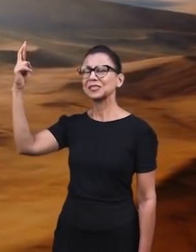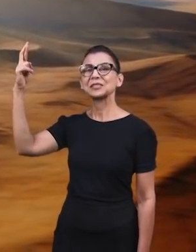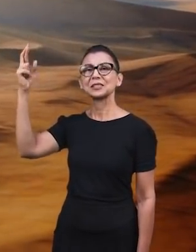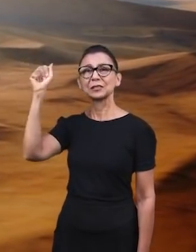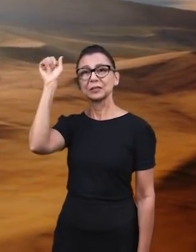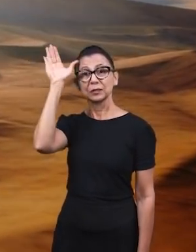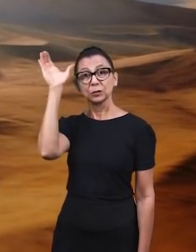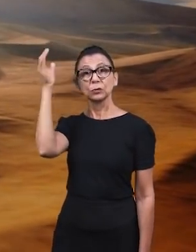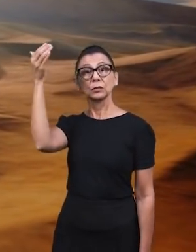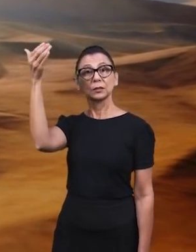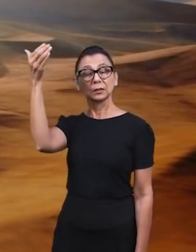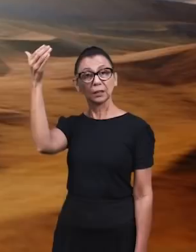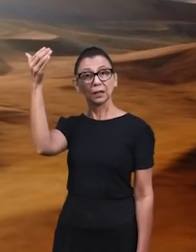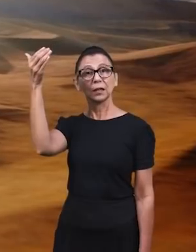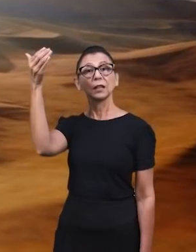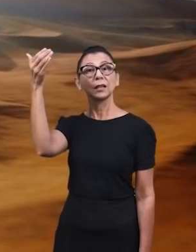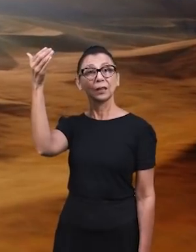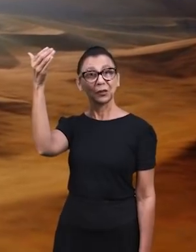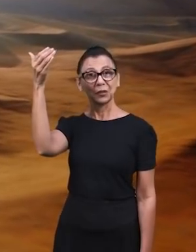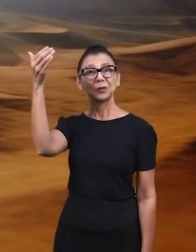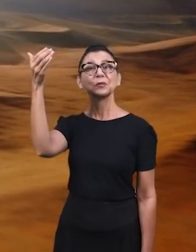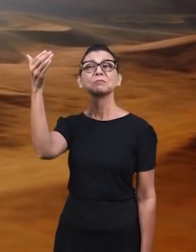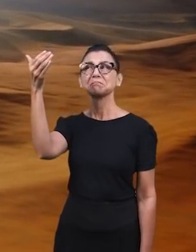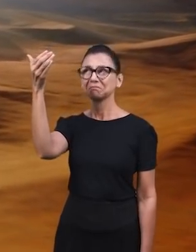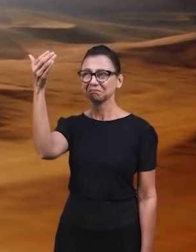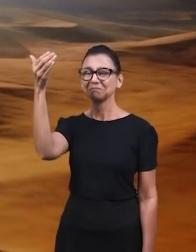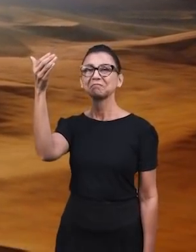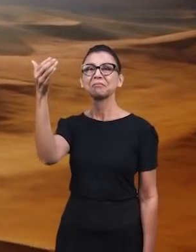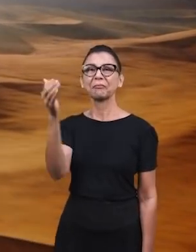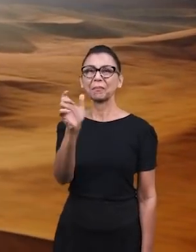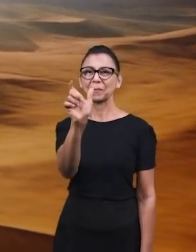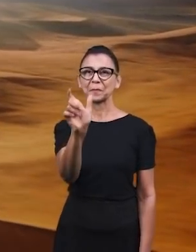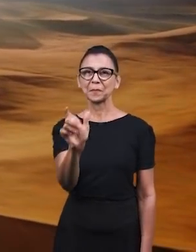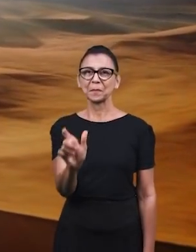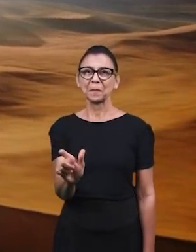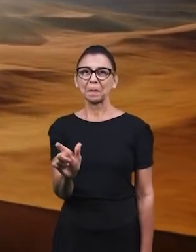Ele dá solução,